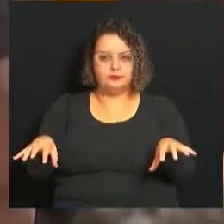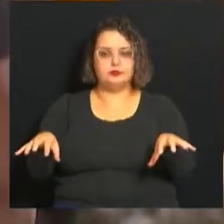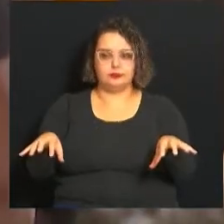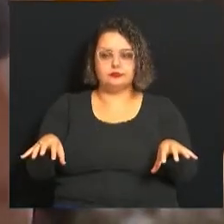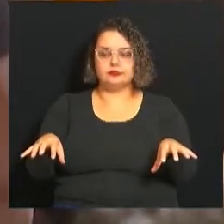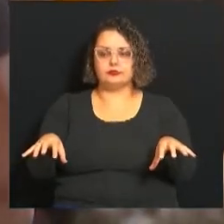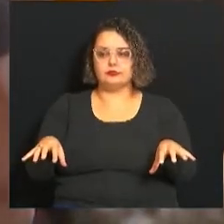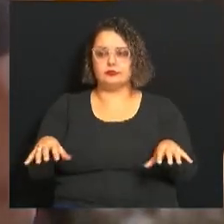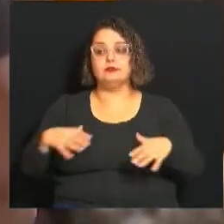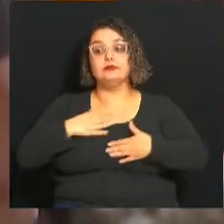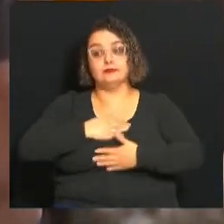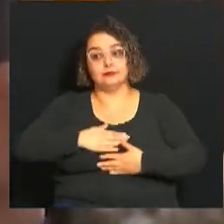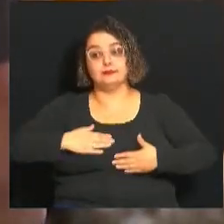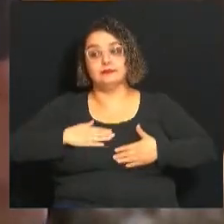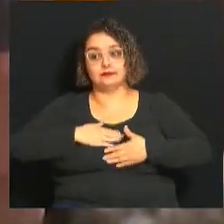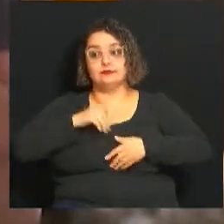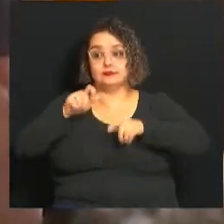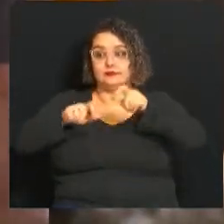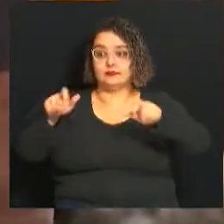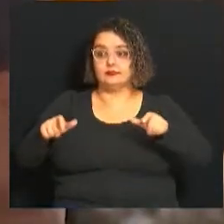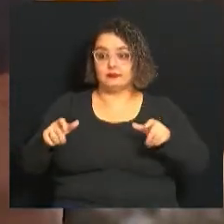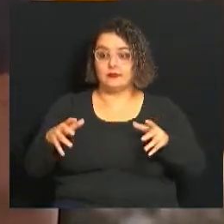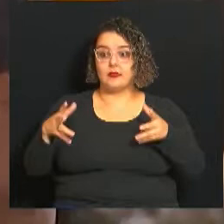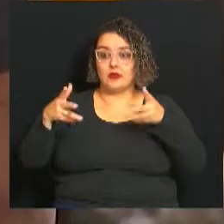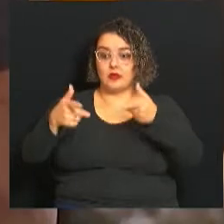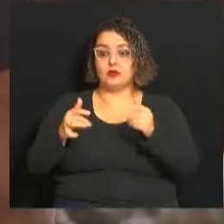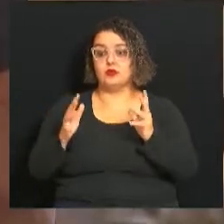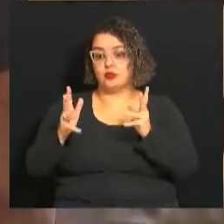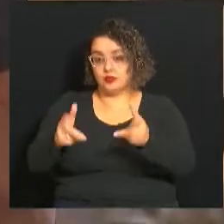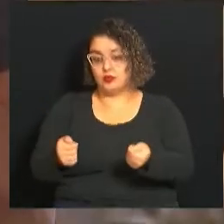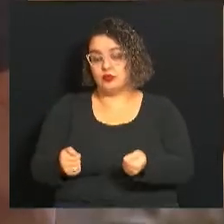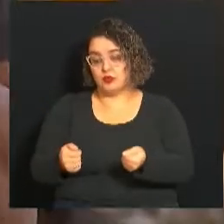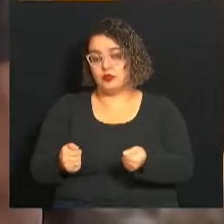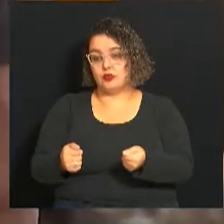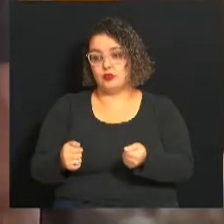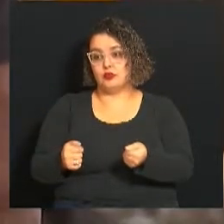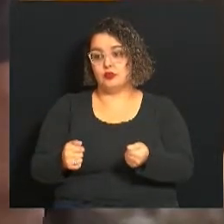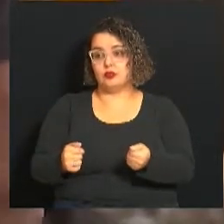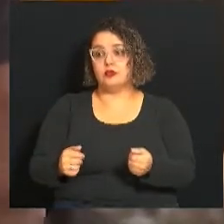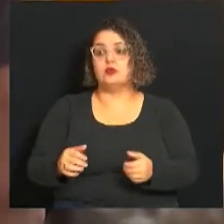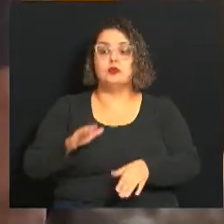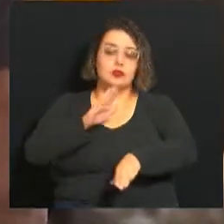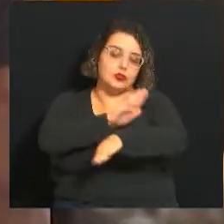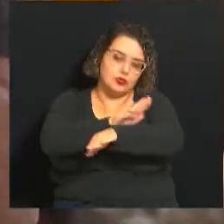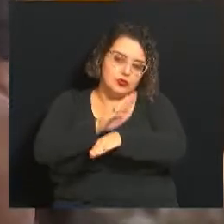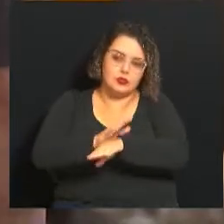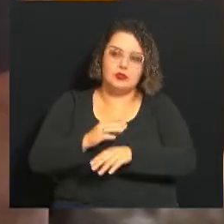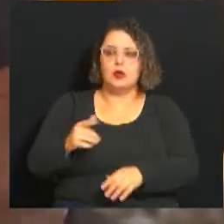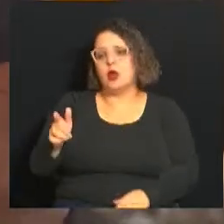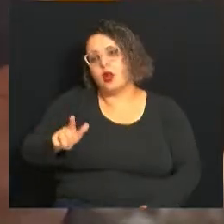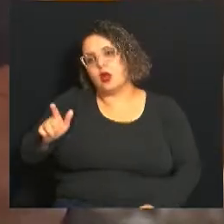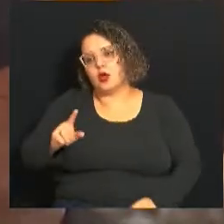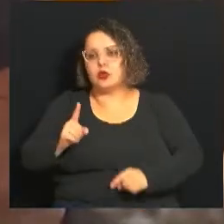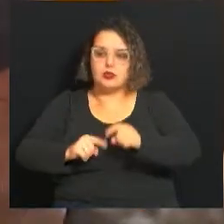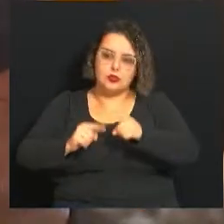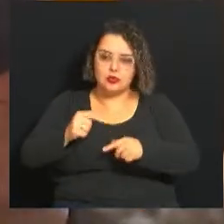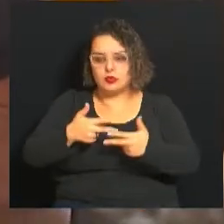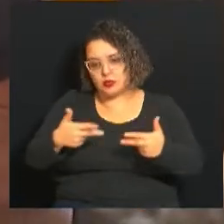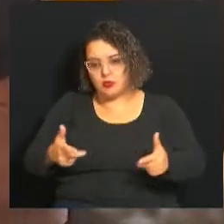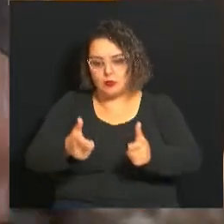né, a população aqui, de uma forma geral, tem ajudado, tem material aqui, é lógico que não é a totalidade, né,